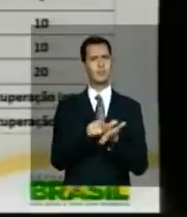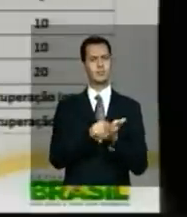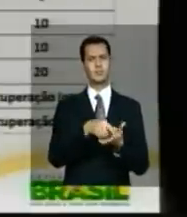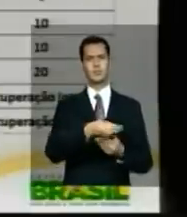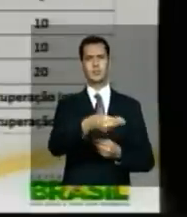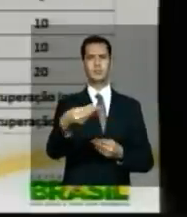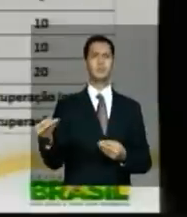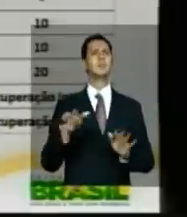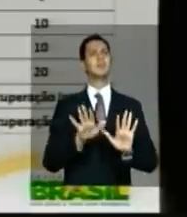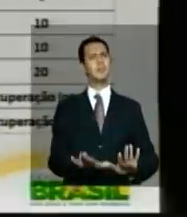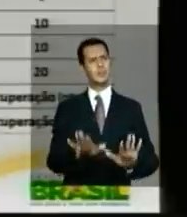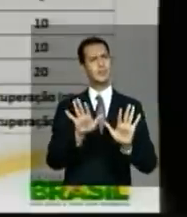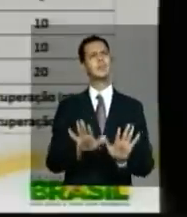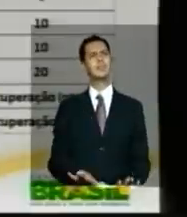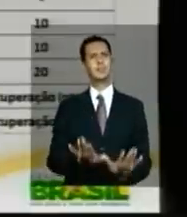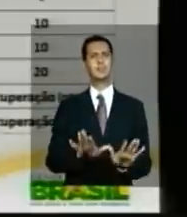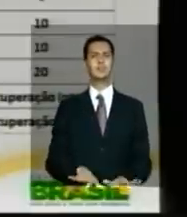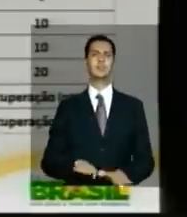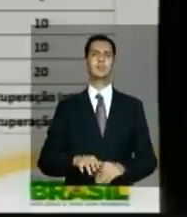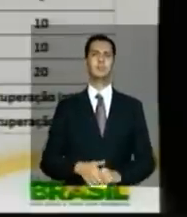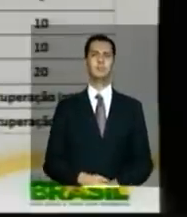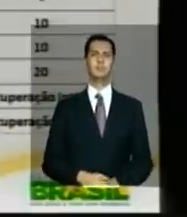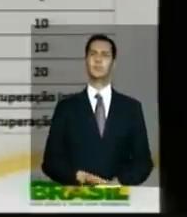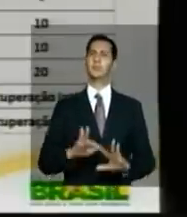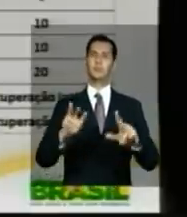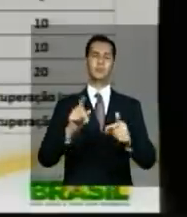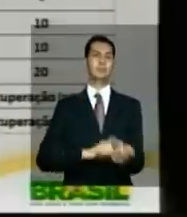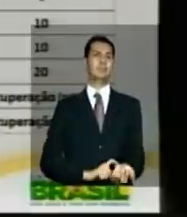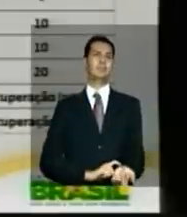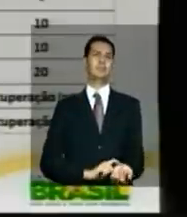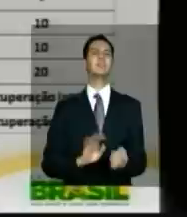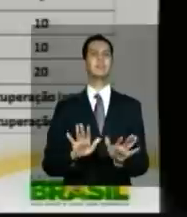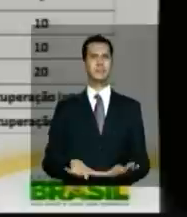ansiedade calma todo mundo